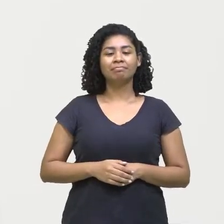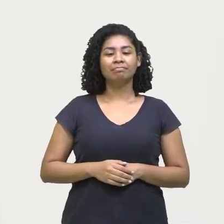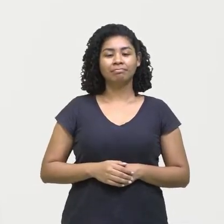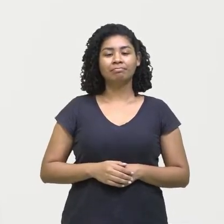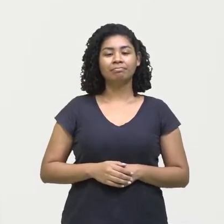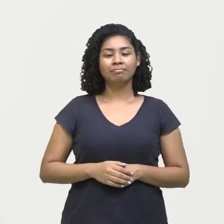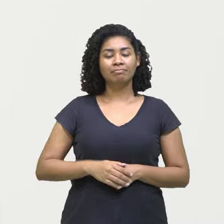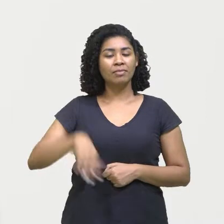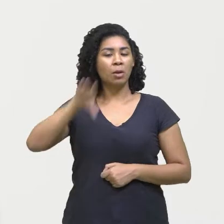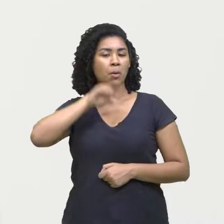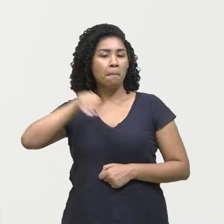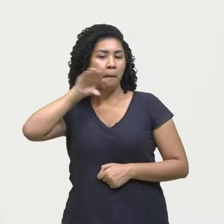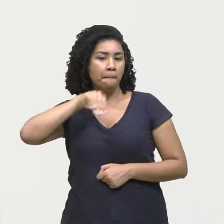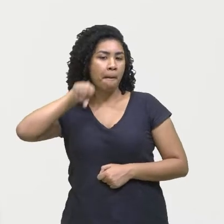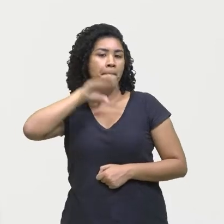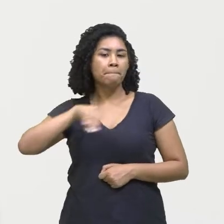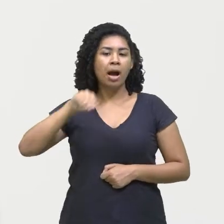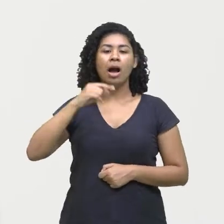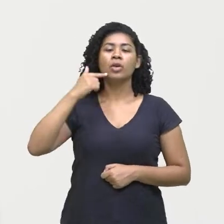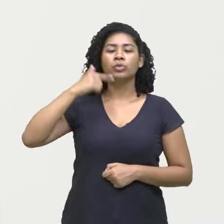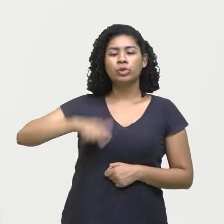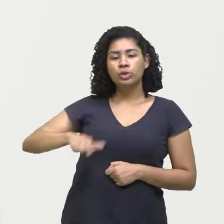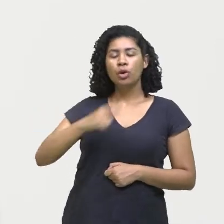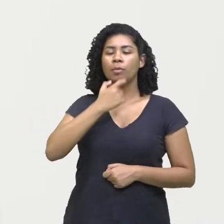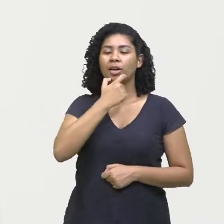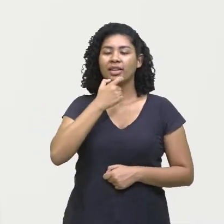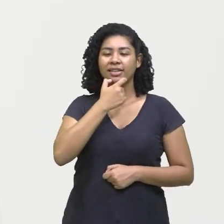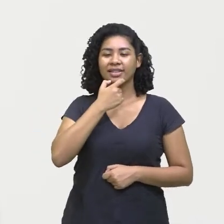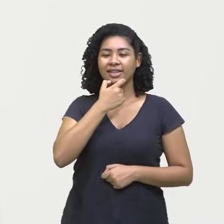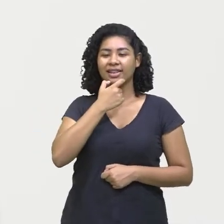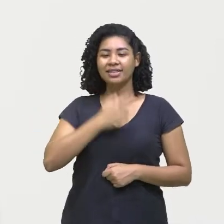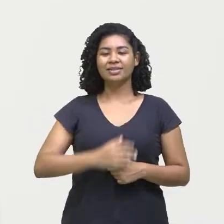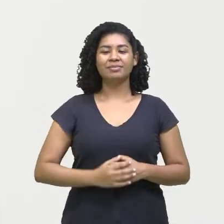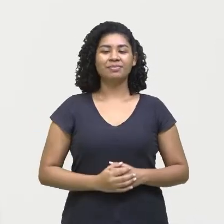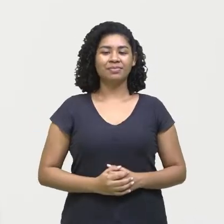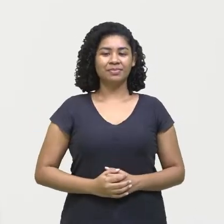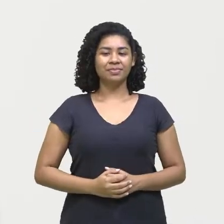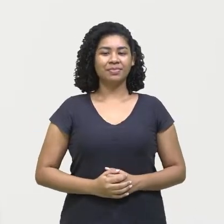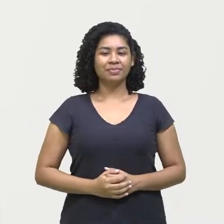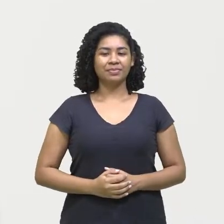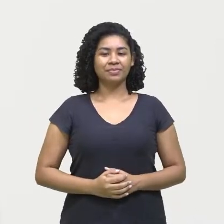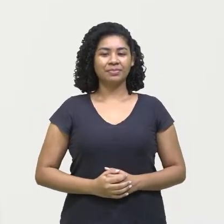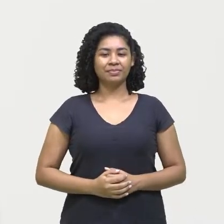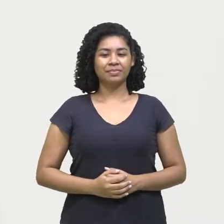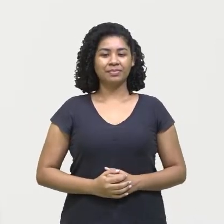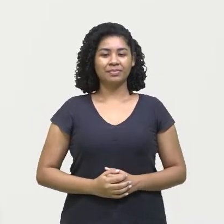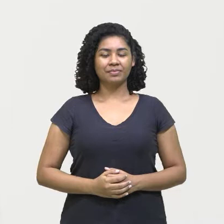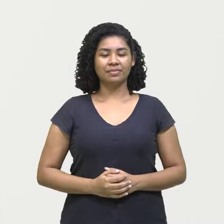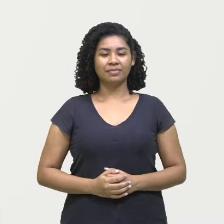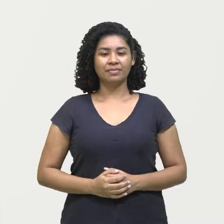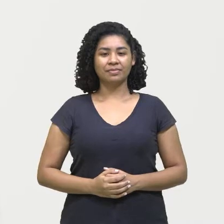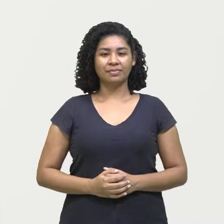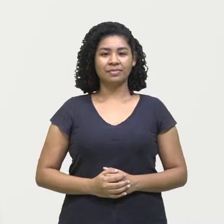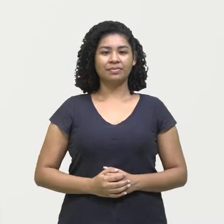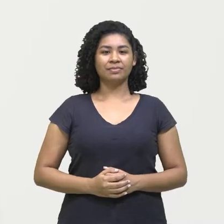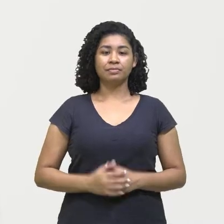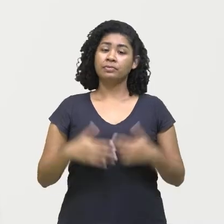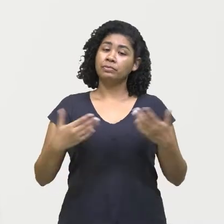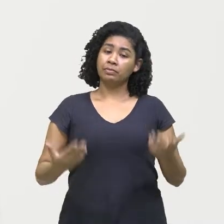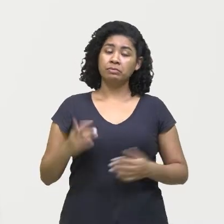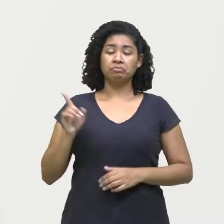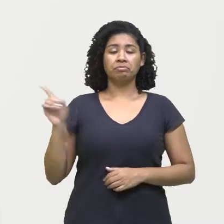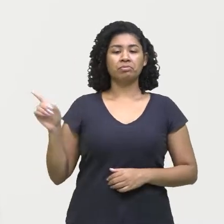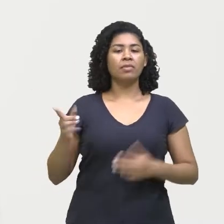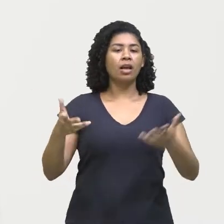speak. Falar que língua? No caso, eu estou falando aqui do inglês. English. They can speak English. Então, é uma habilidade que